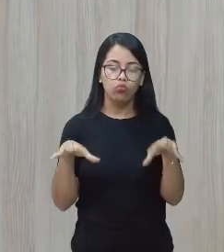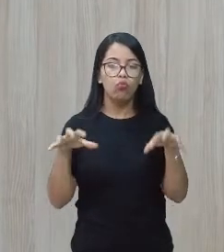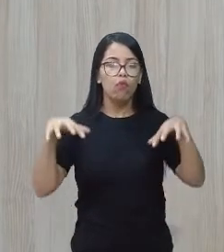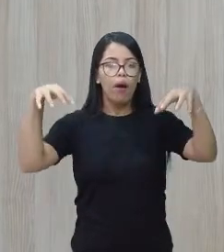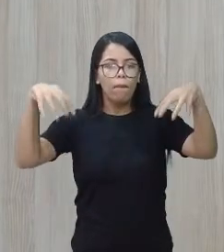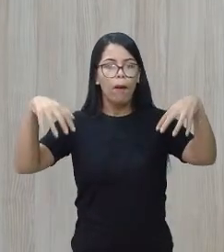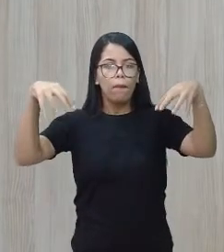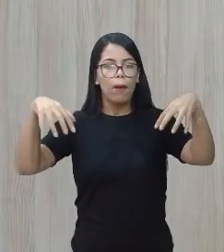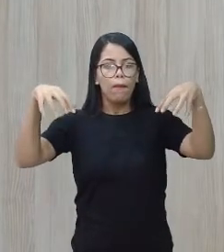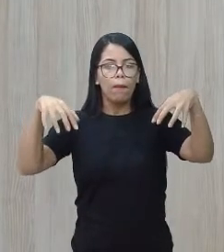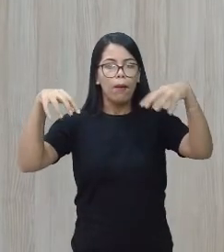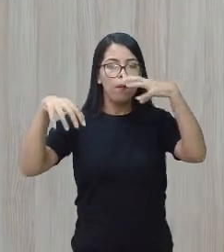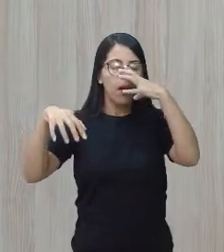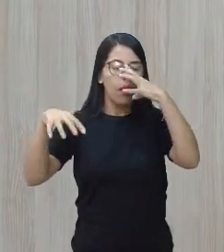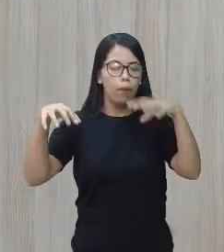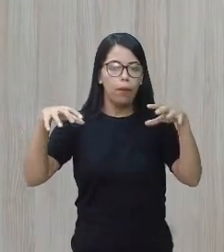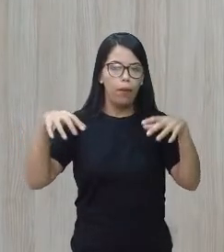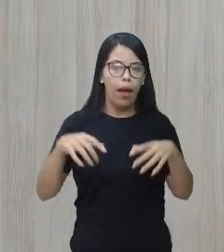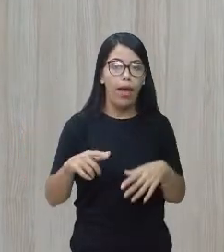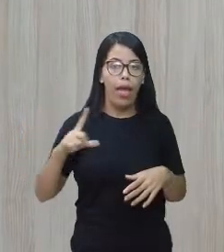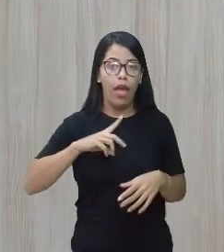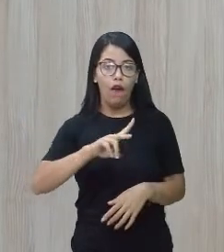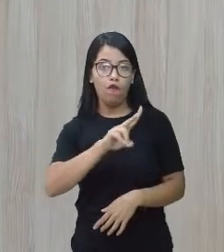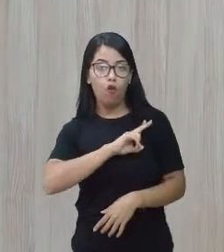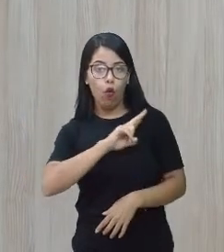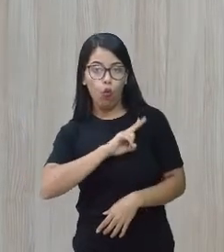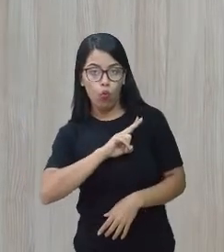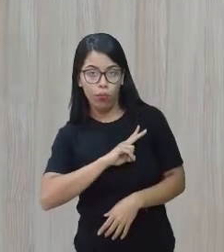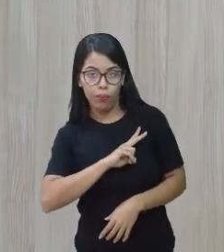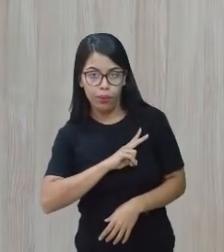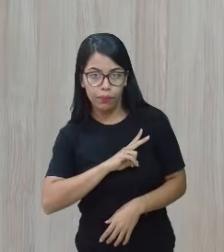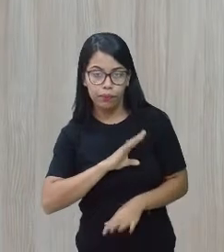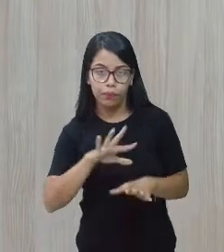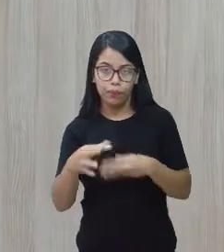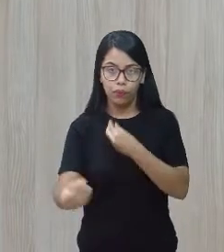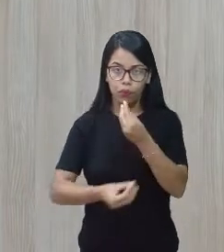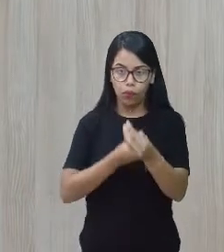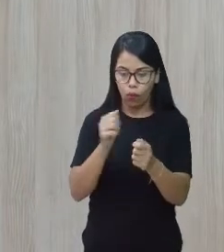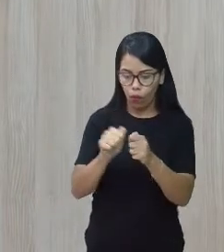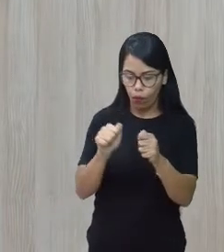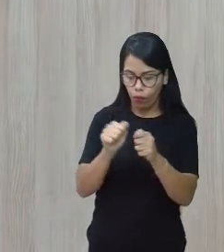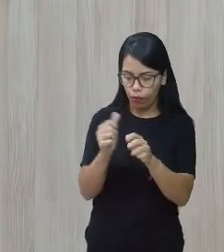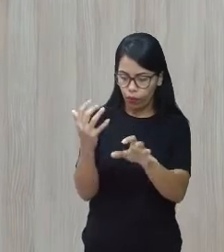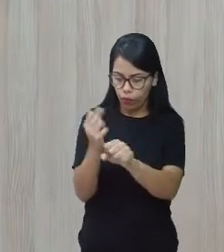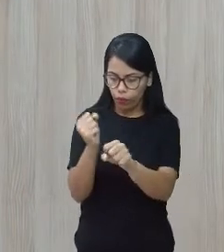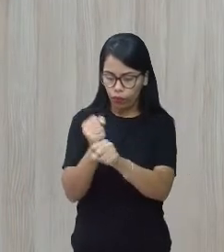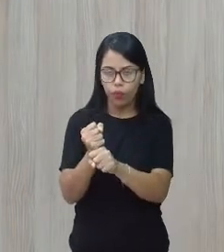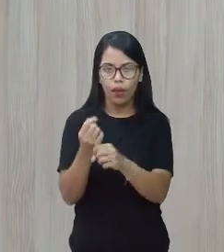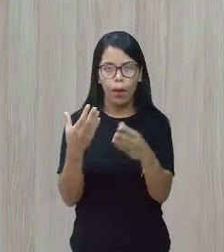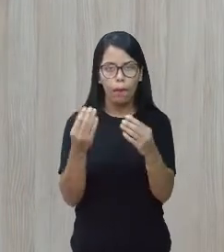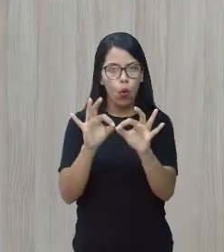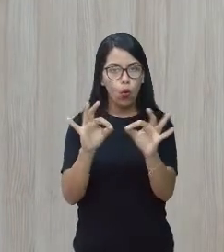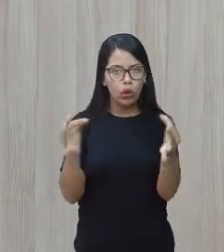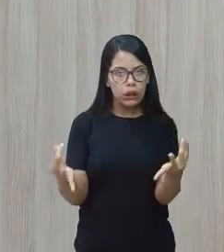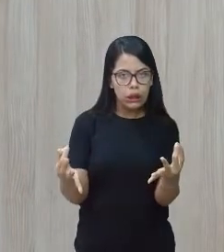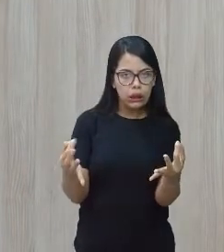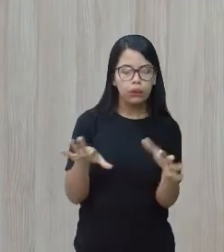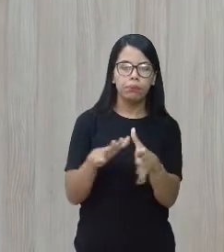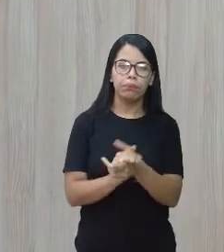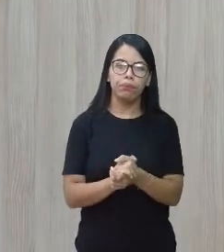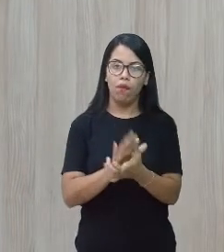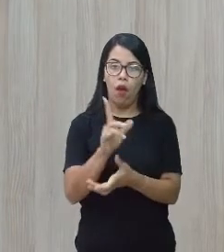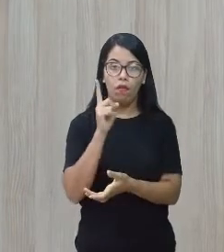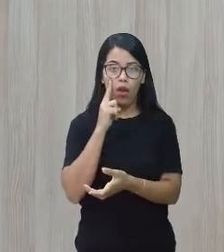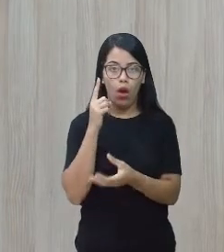uma unidade de capacidade, né, de volume. Então, como é feito esse cálculo? É bem simples, tá? Esse cálculo, ele é feito da